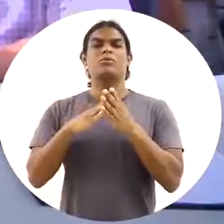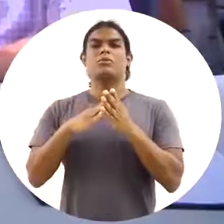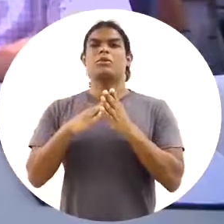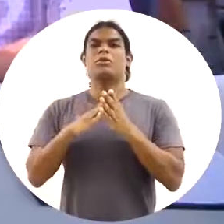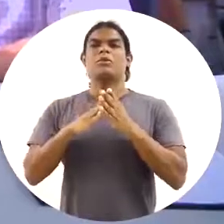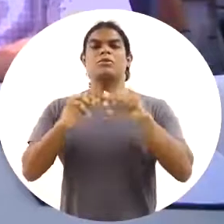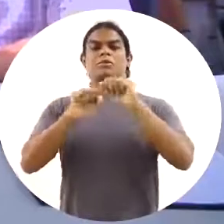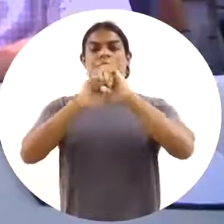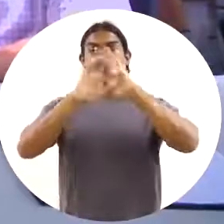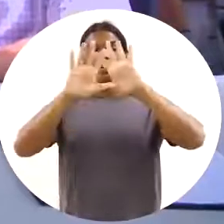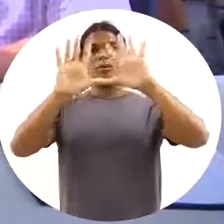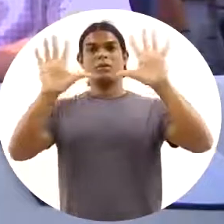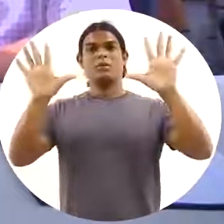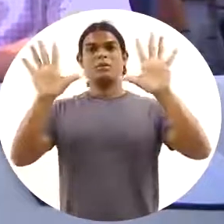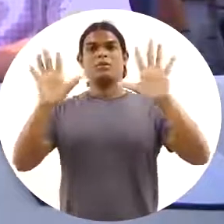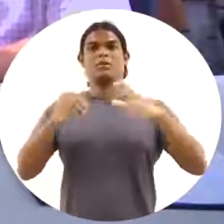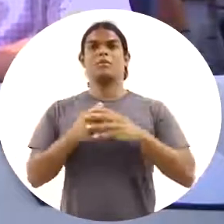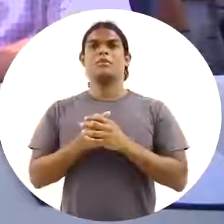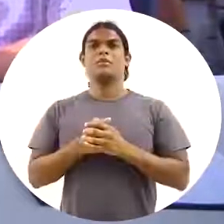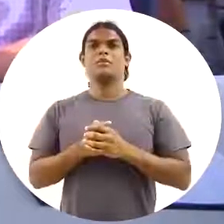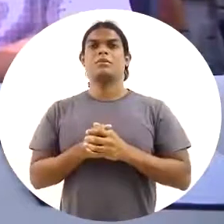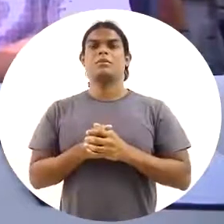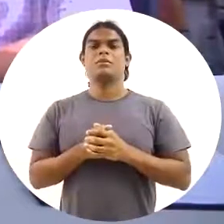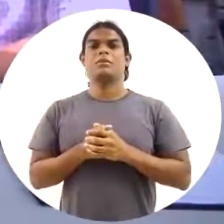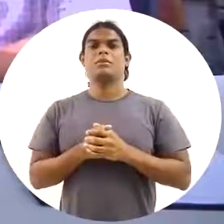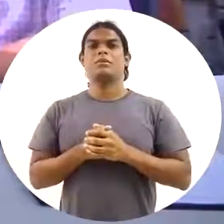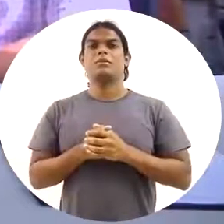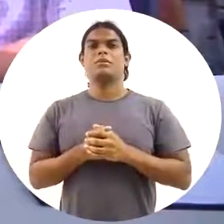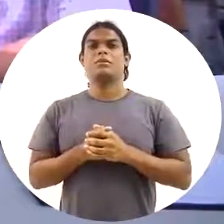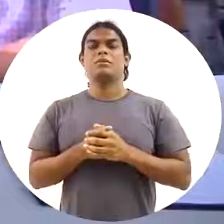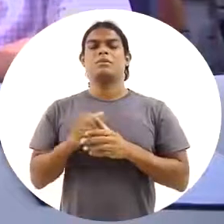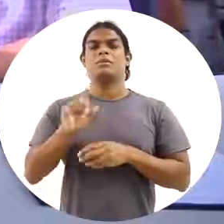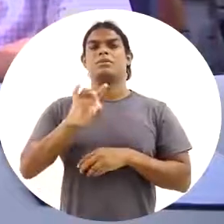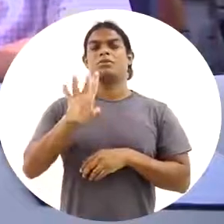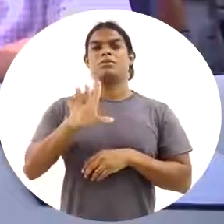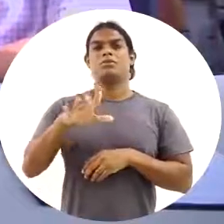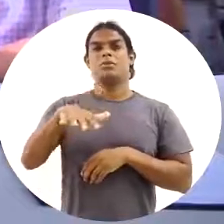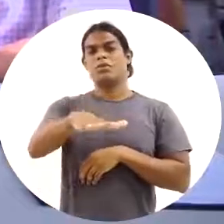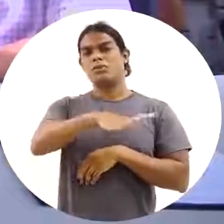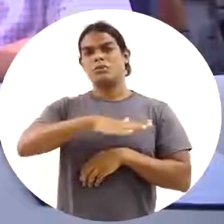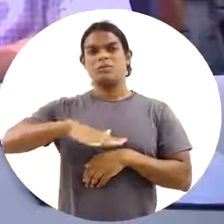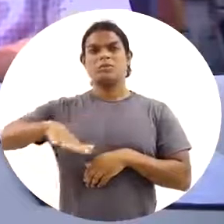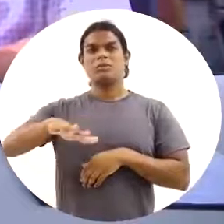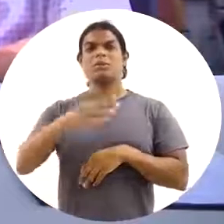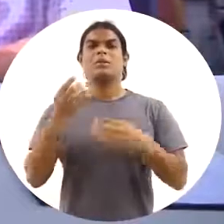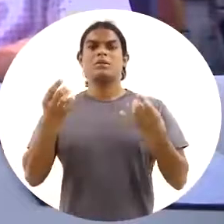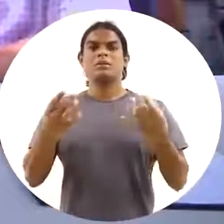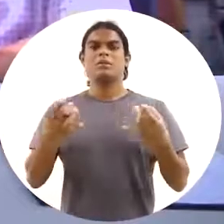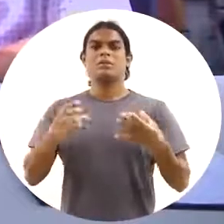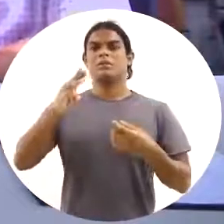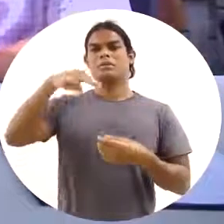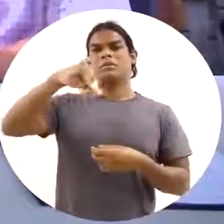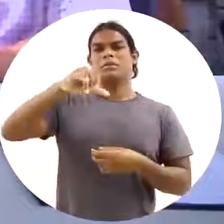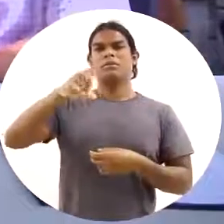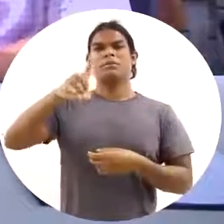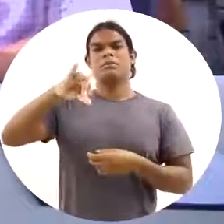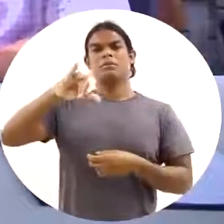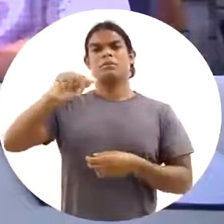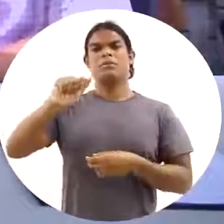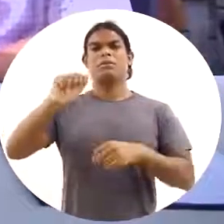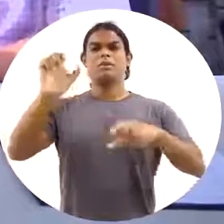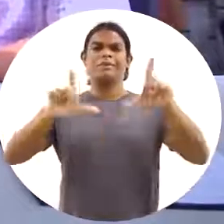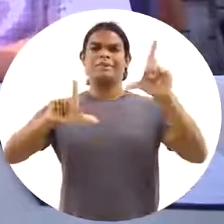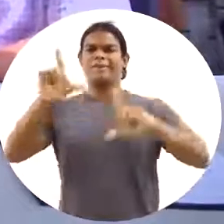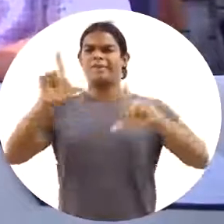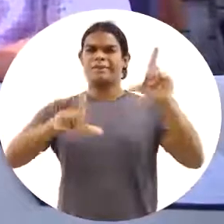que acontece, não só dentro daquele framezinho do mercado, né, da mídia, quando você abre